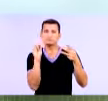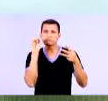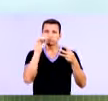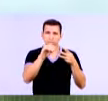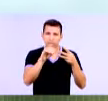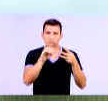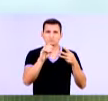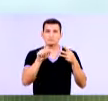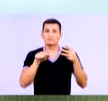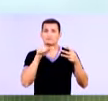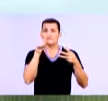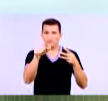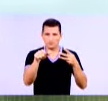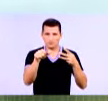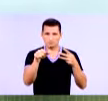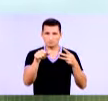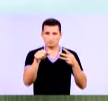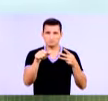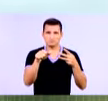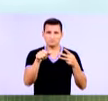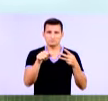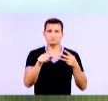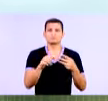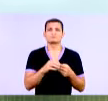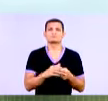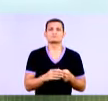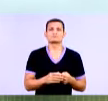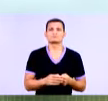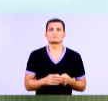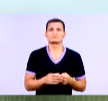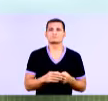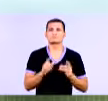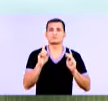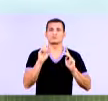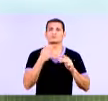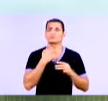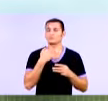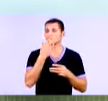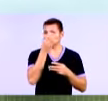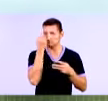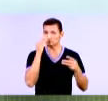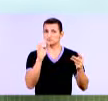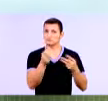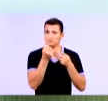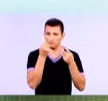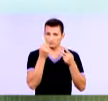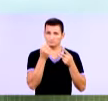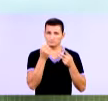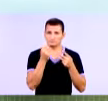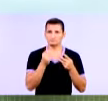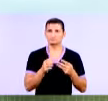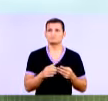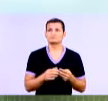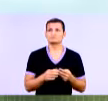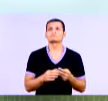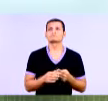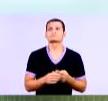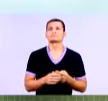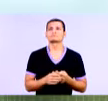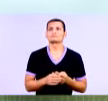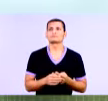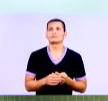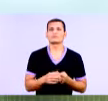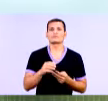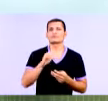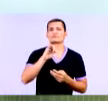a imagem resultante do efeito. Então, depois que você aplicar o efeito, não esqueça de salvar a imagem, de exportar a imagem para um determinado formato,